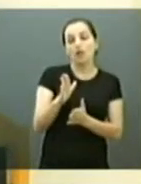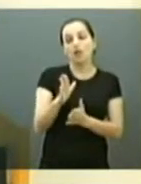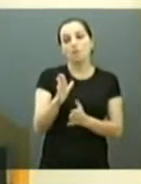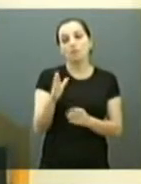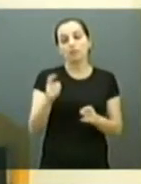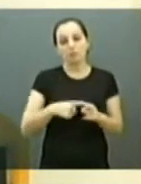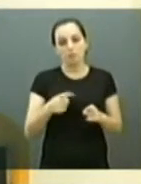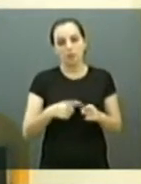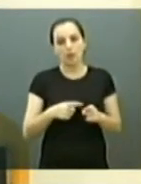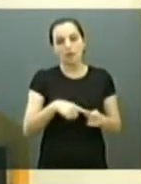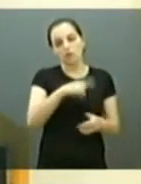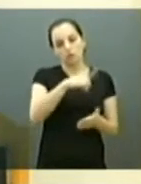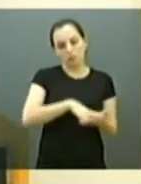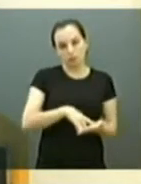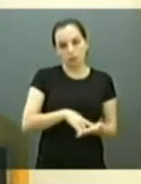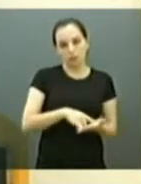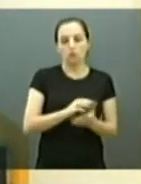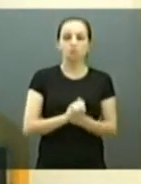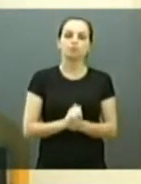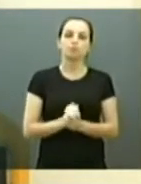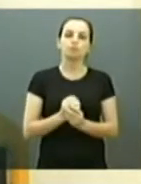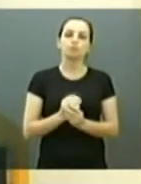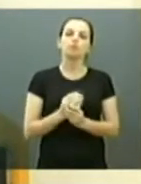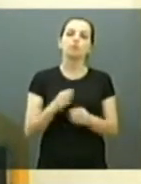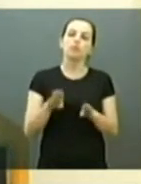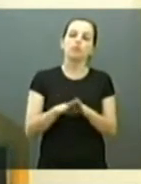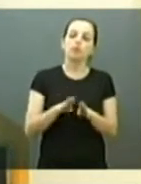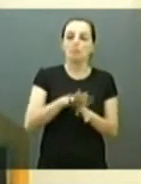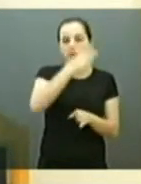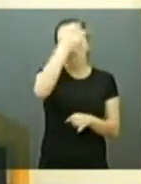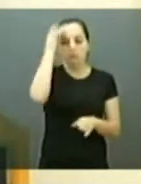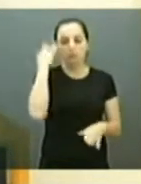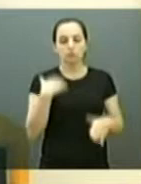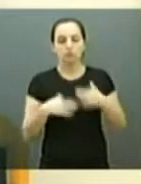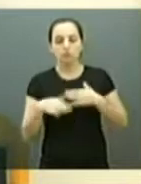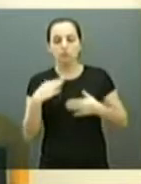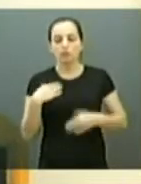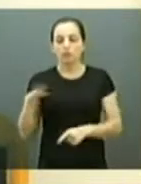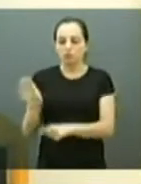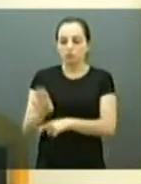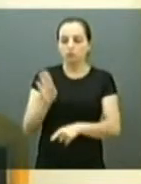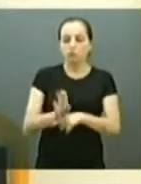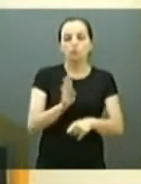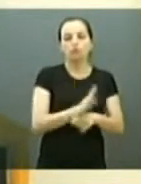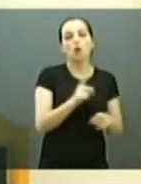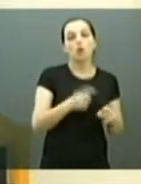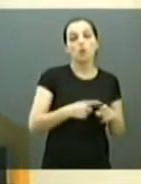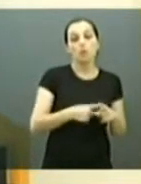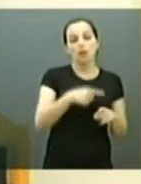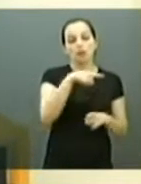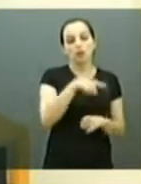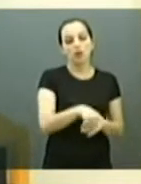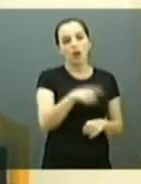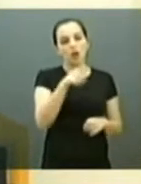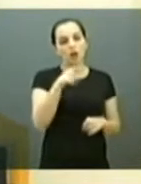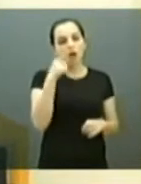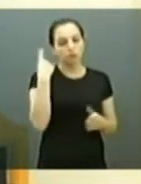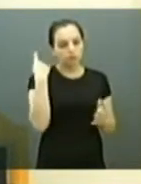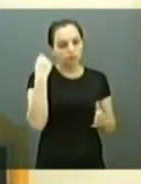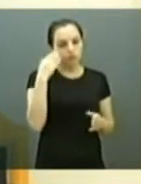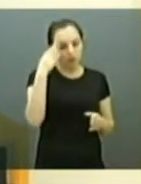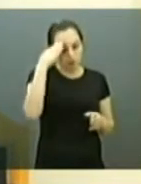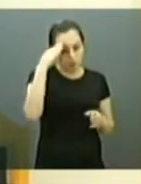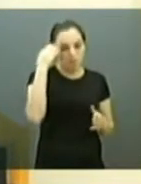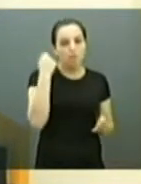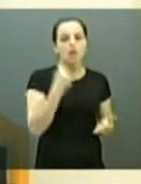E também, em relação aos pacientes que estão aguardando atendimento, o médico que está lá é obrigado por encaminhar esse paciente